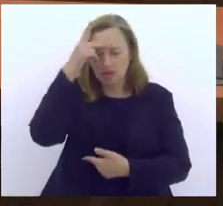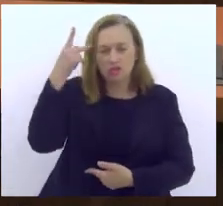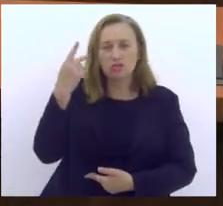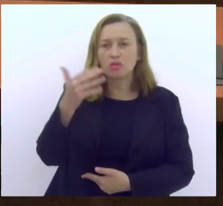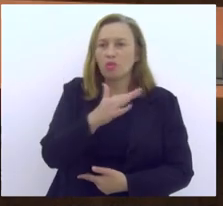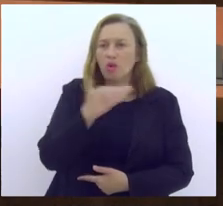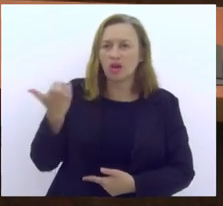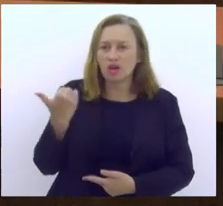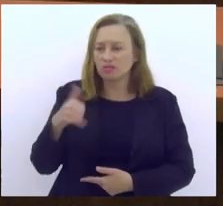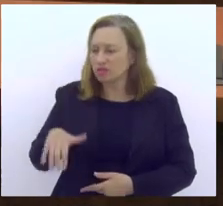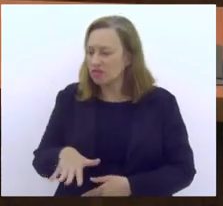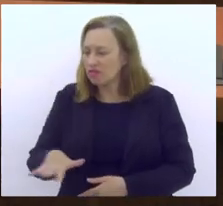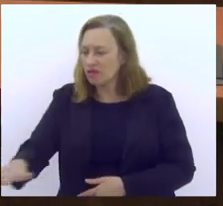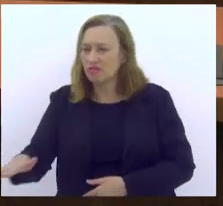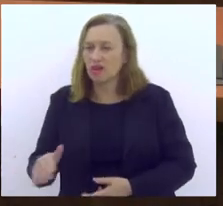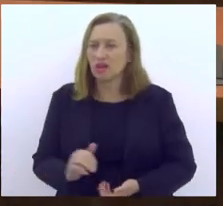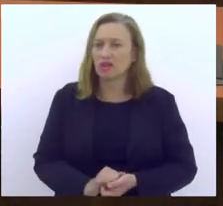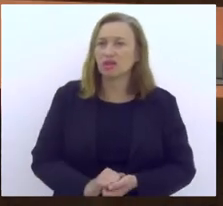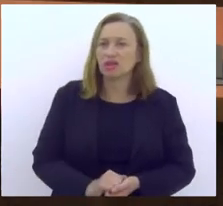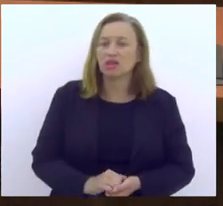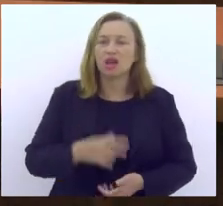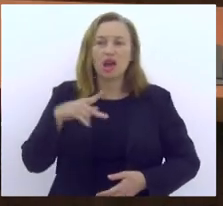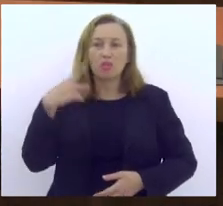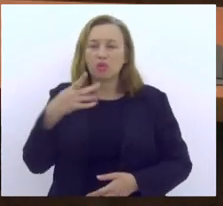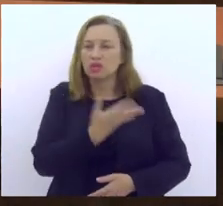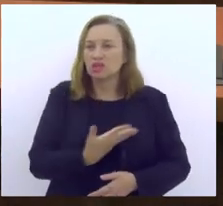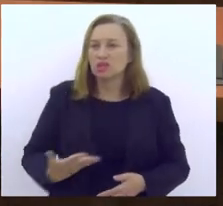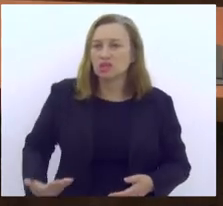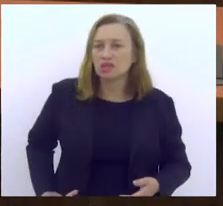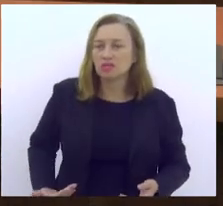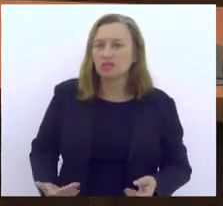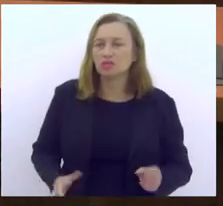polícia. E a política de segurança pública não melhora.